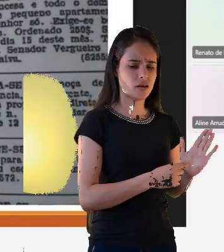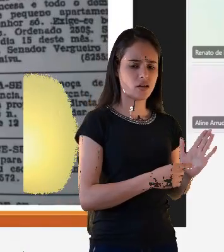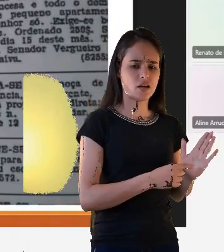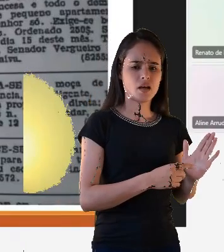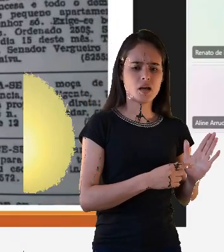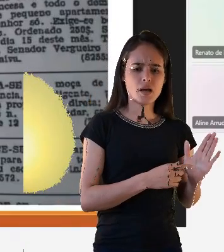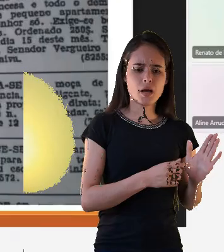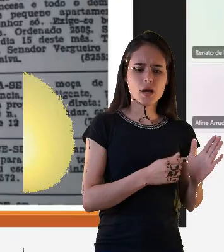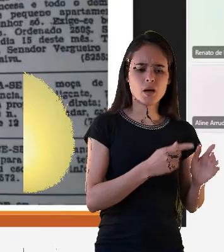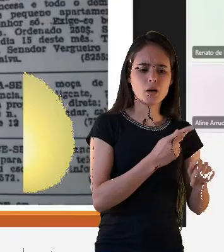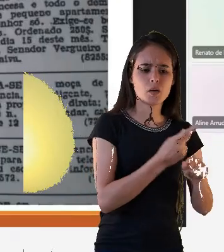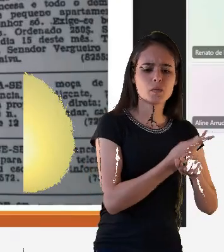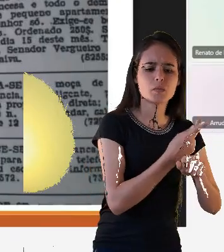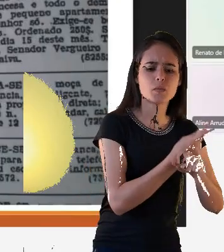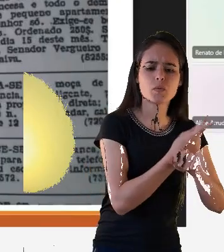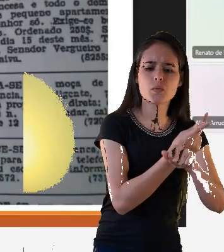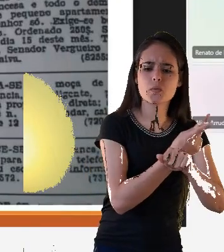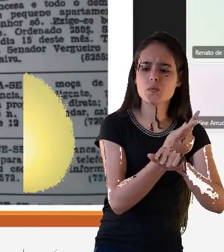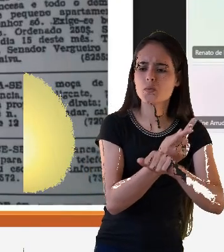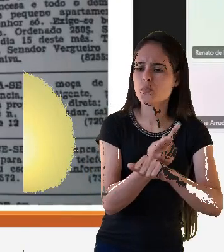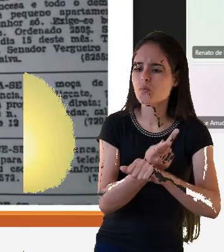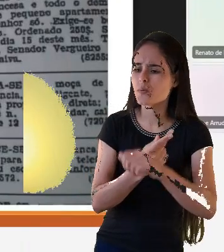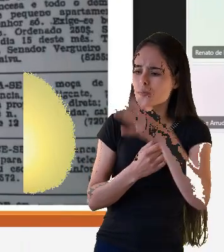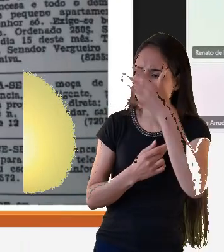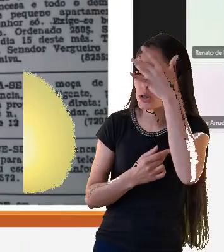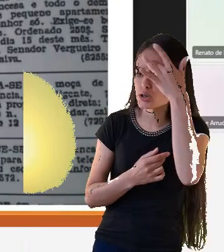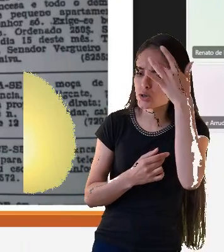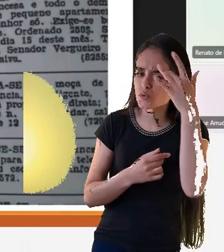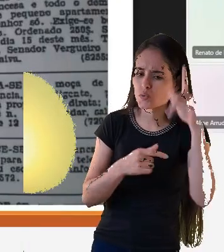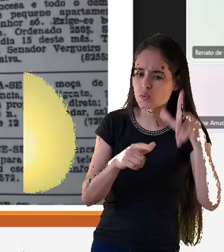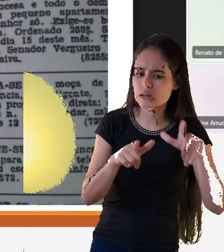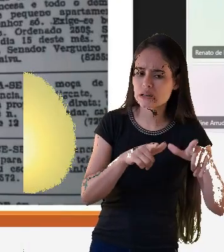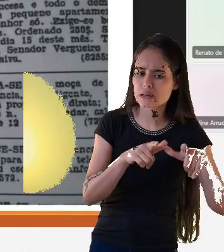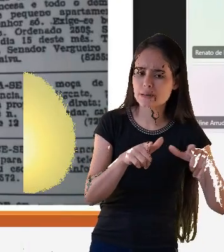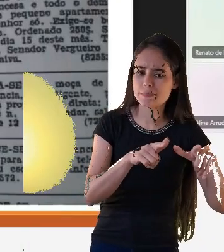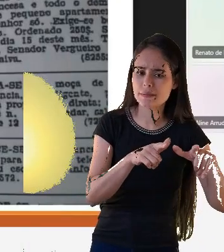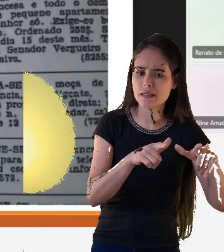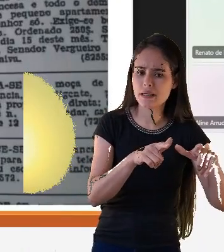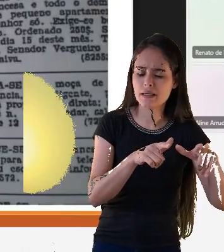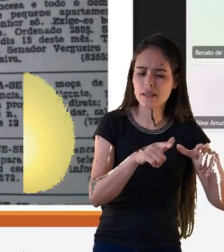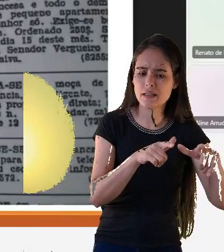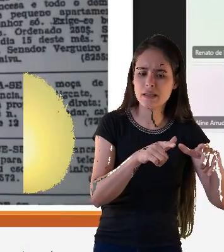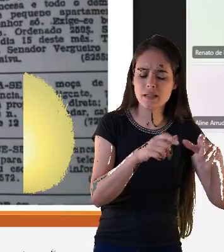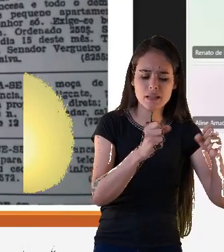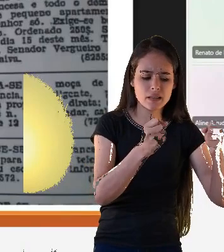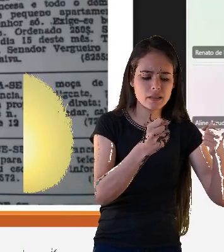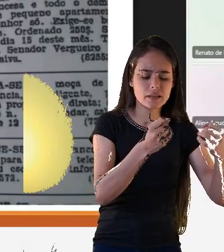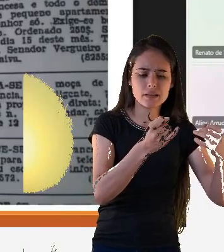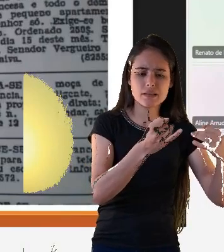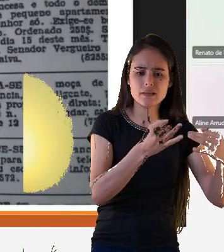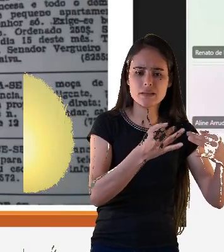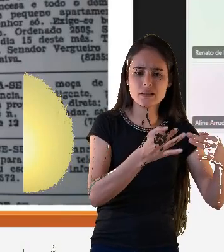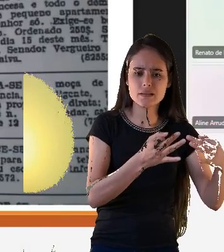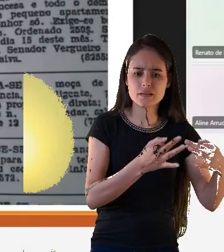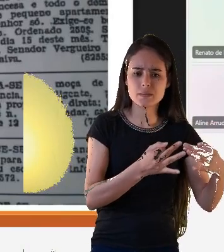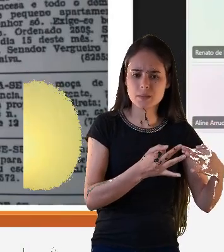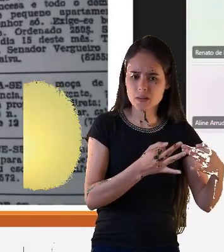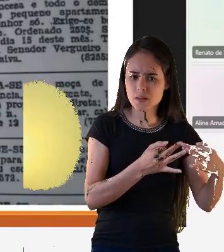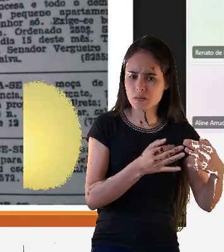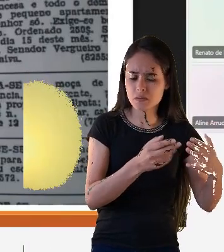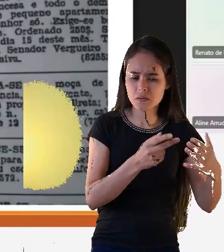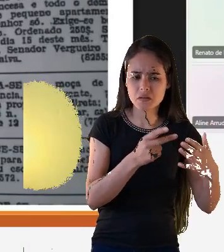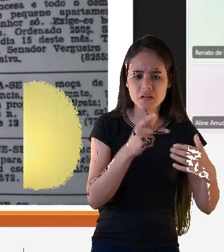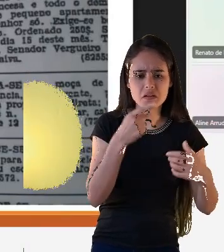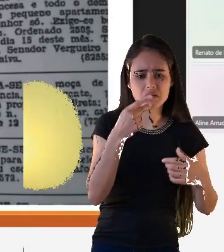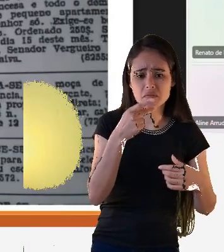publicação ofertando, né, vaga de emprego e dizia, mas não aceitamos pessoas negras, pessoas gordas e